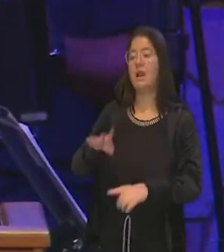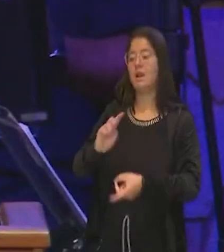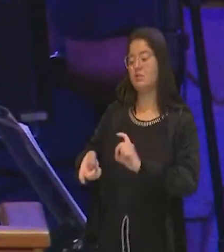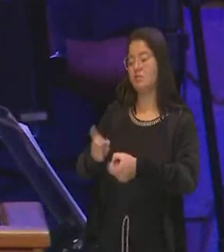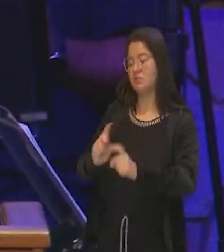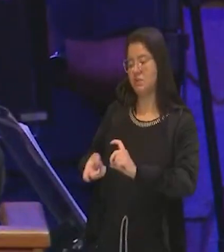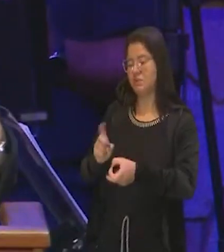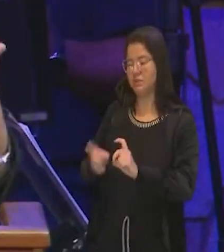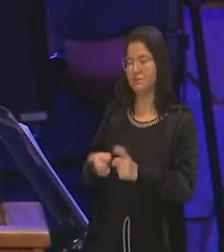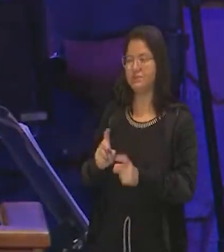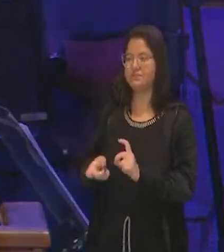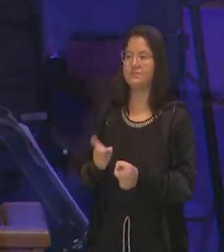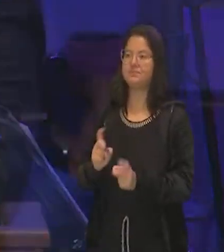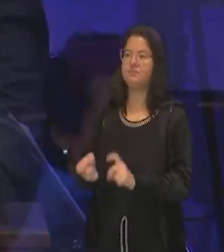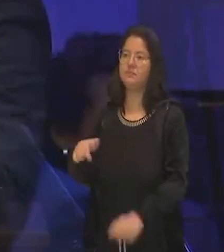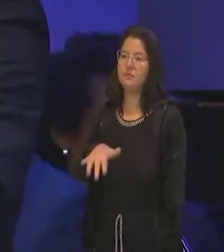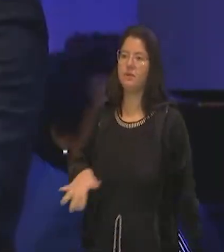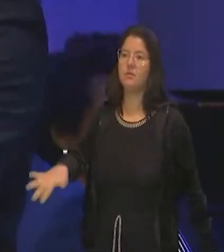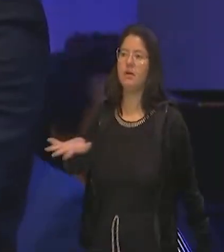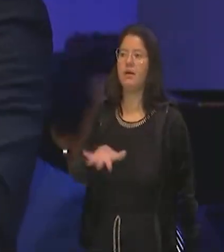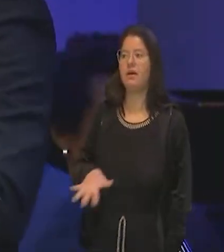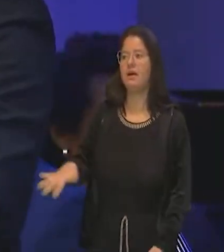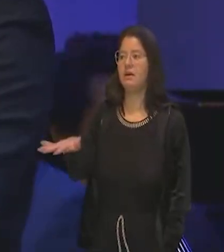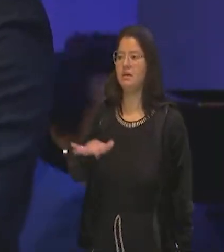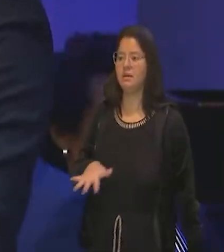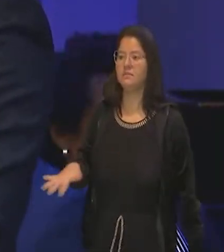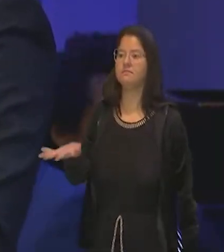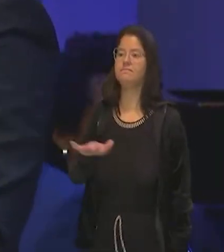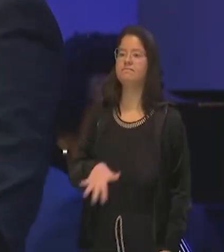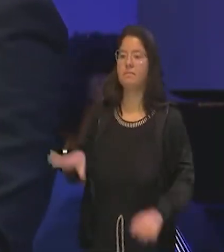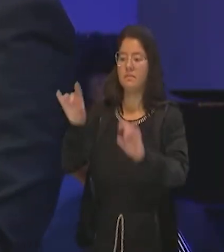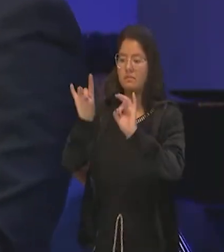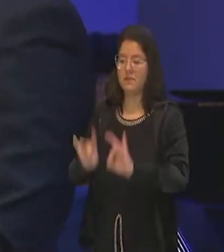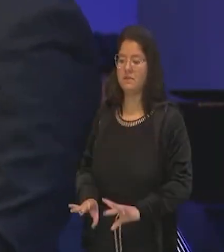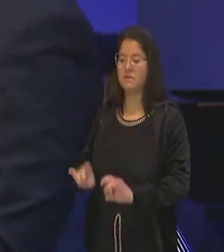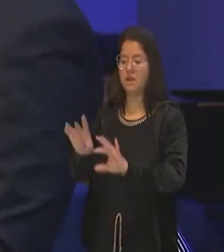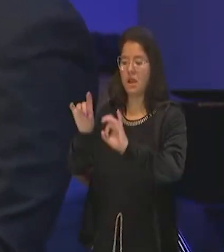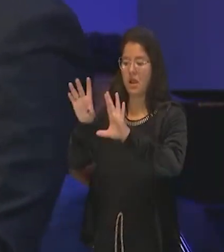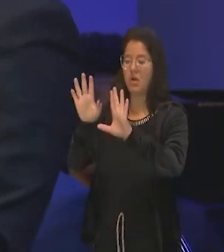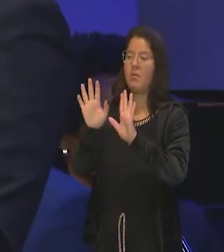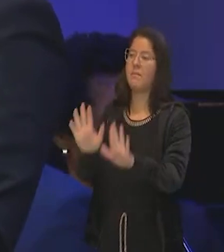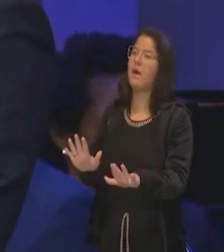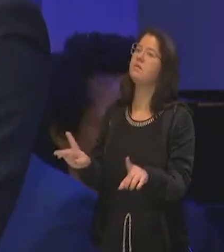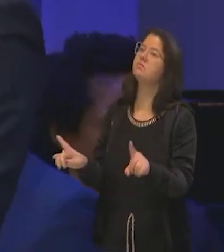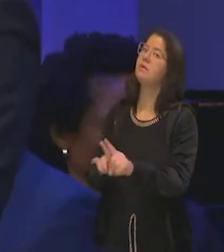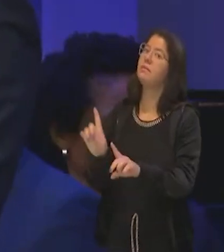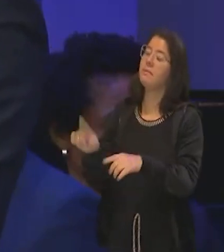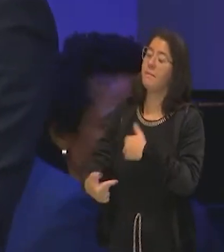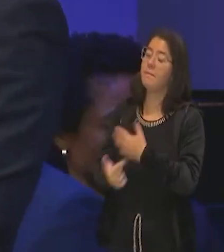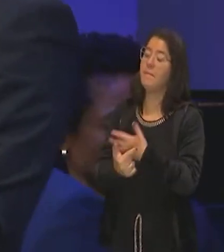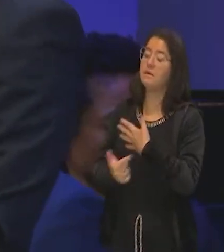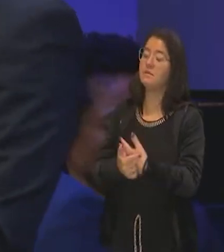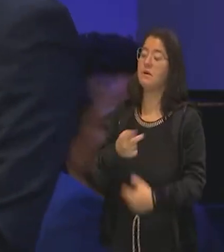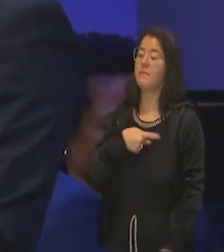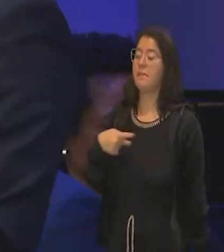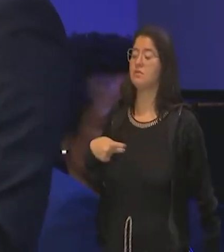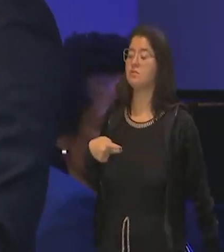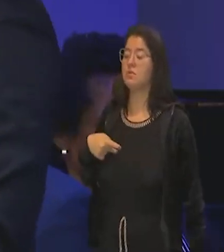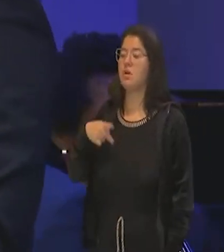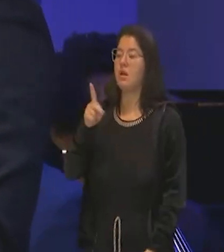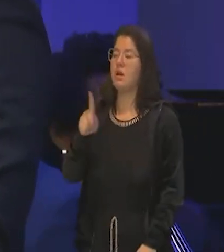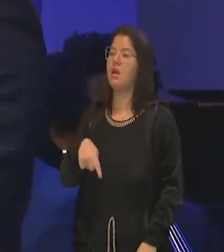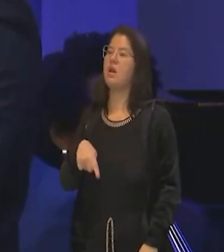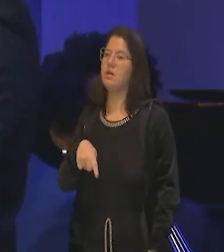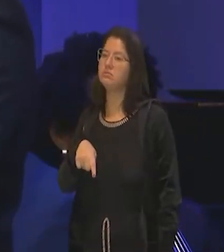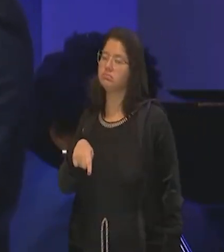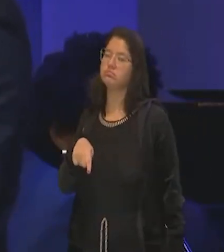vamos dizer assim, de um campo, de uma diocese, de uma área específica, mas a função pastoral, ela